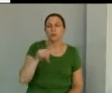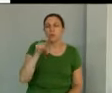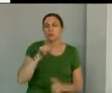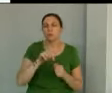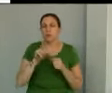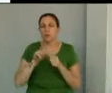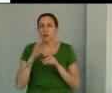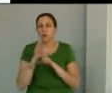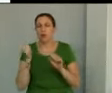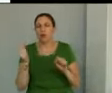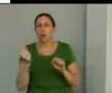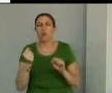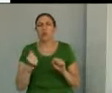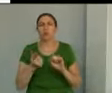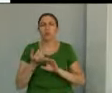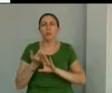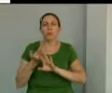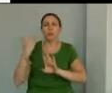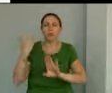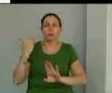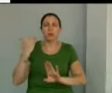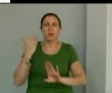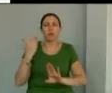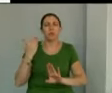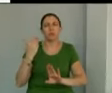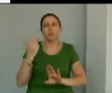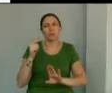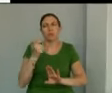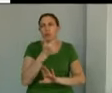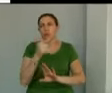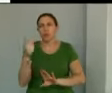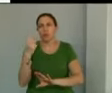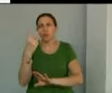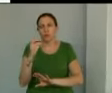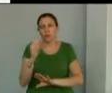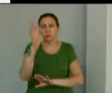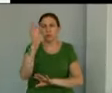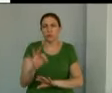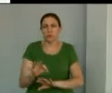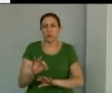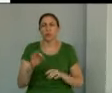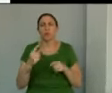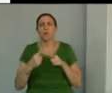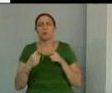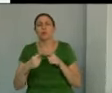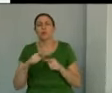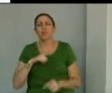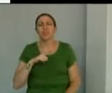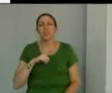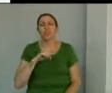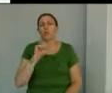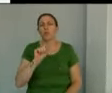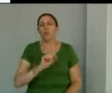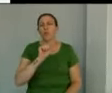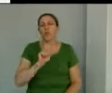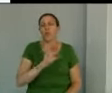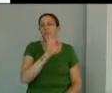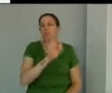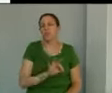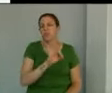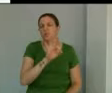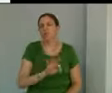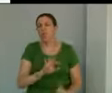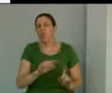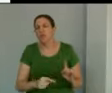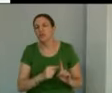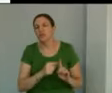FPM anterior, vão ver que não dá 20% o valor, tá? É que dentro daquele FPM, nós temos cotas extras, valores adicionais